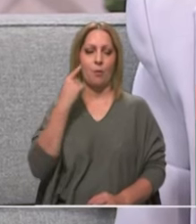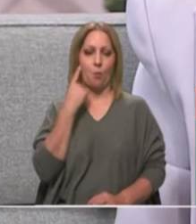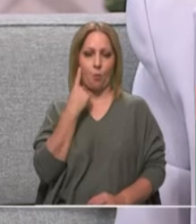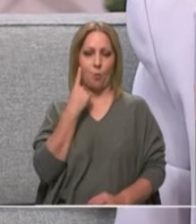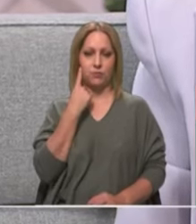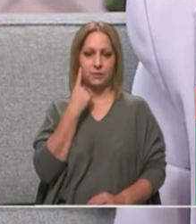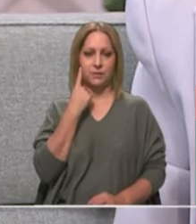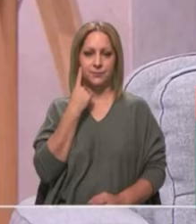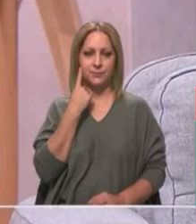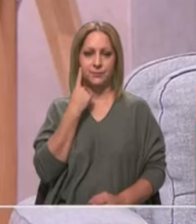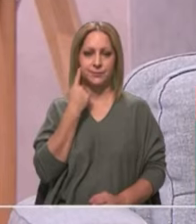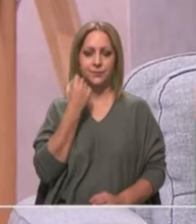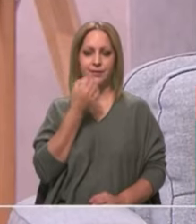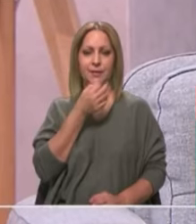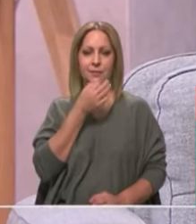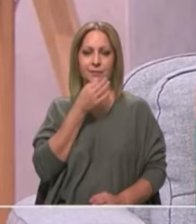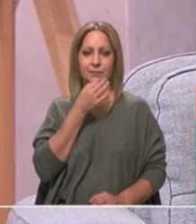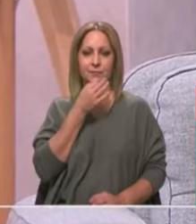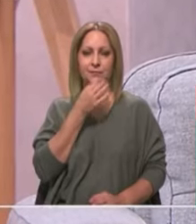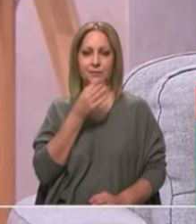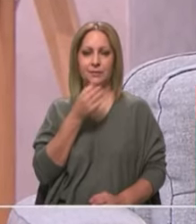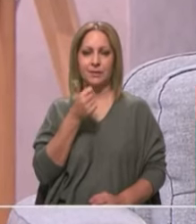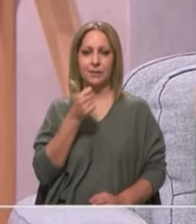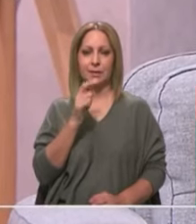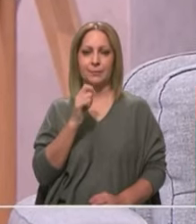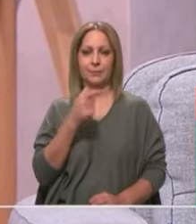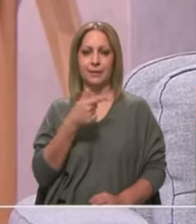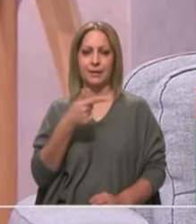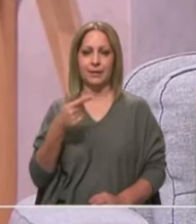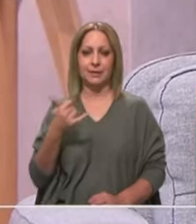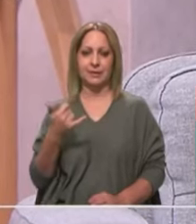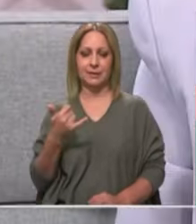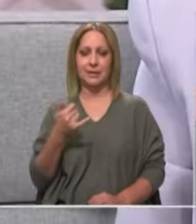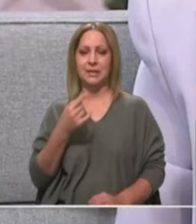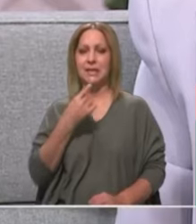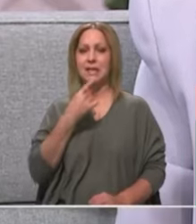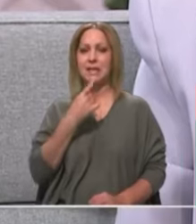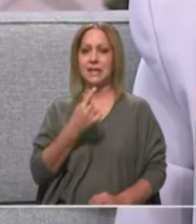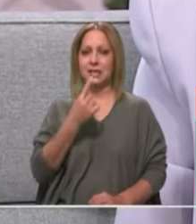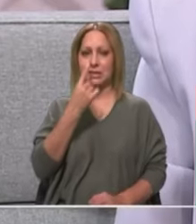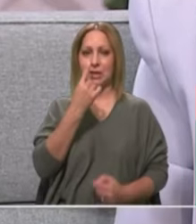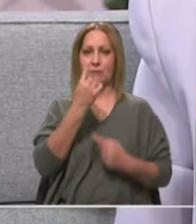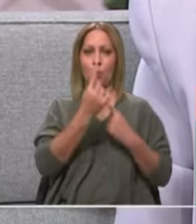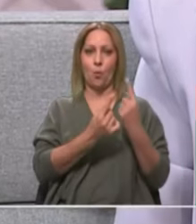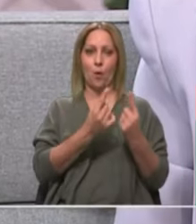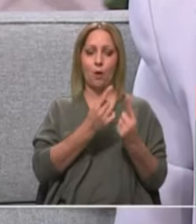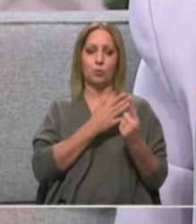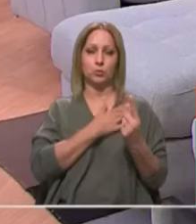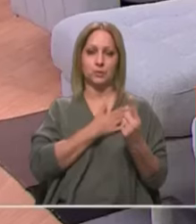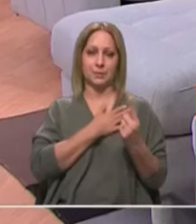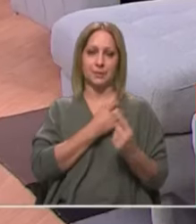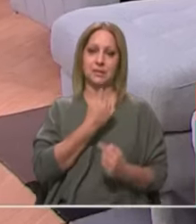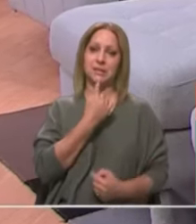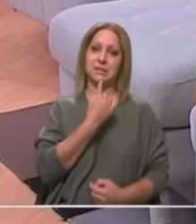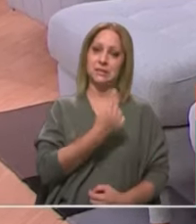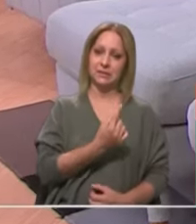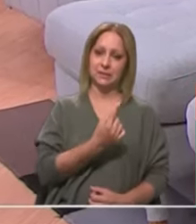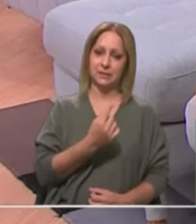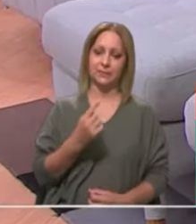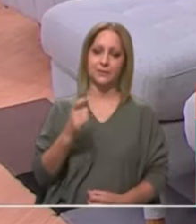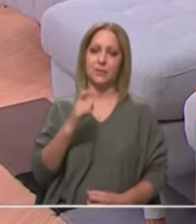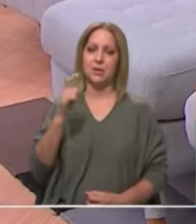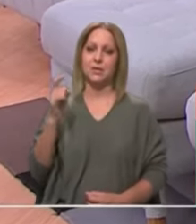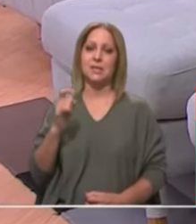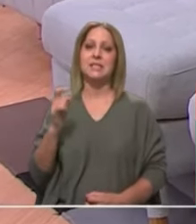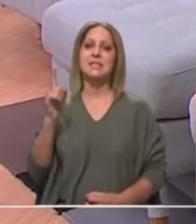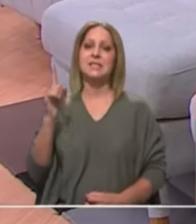a falar de que a A Betty se queixava muito com muitos com alguns amigos de estar que que o José era agressivo